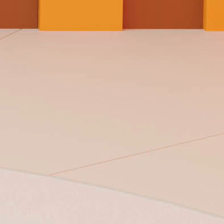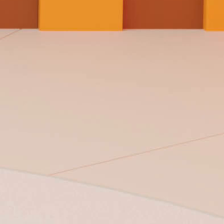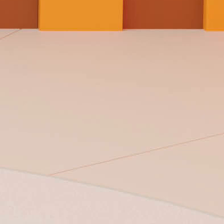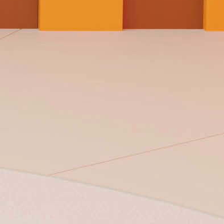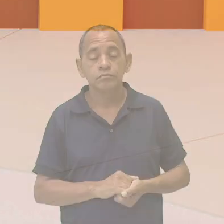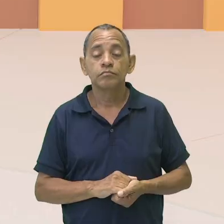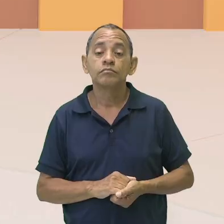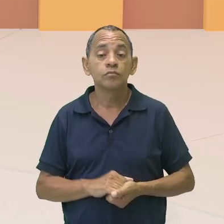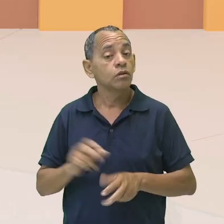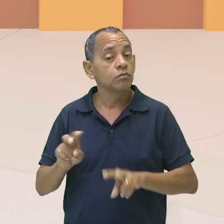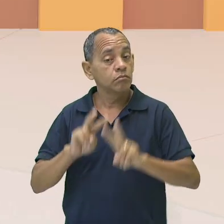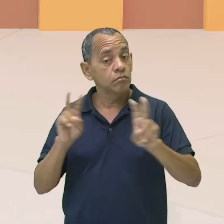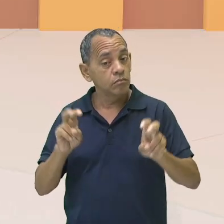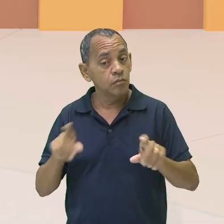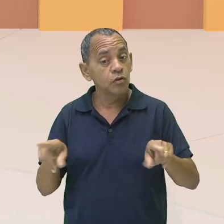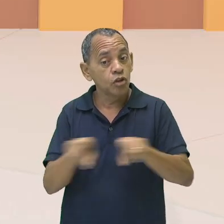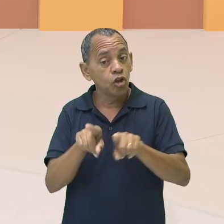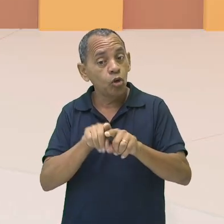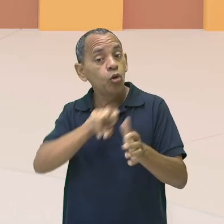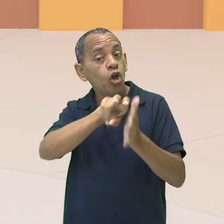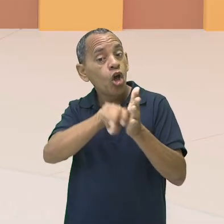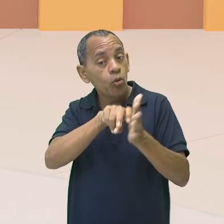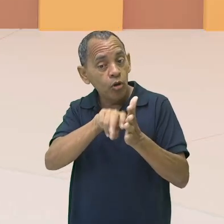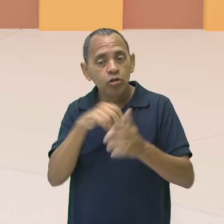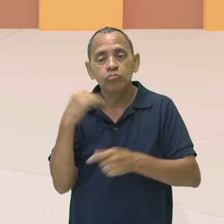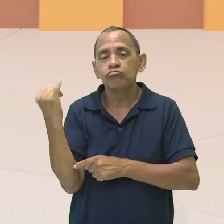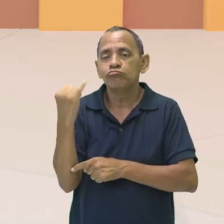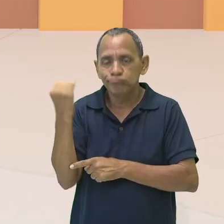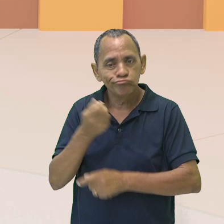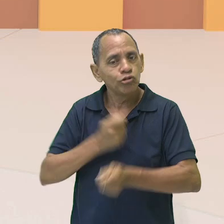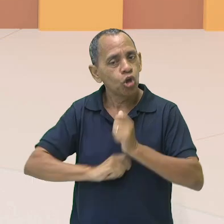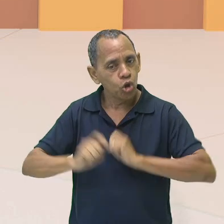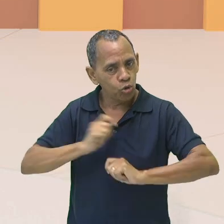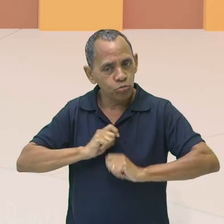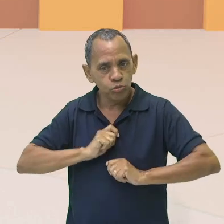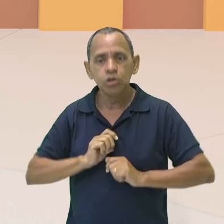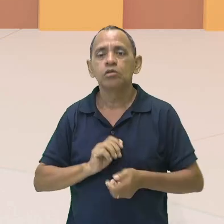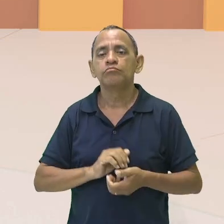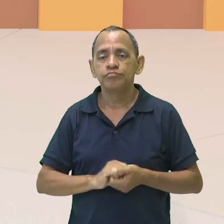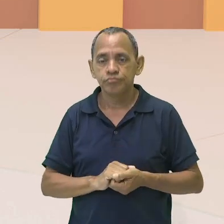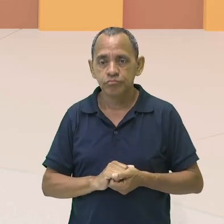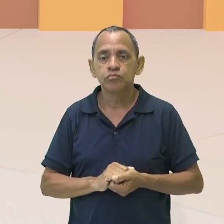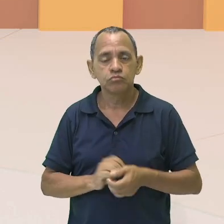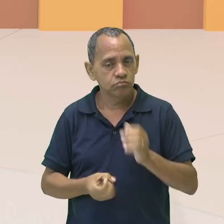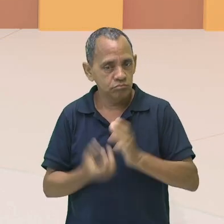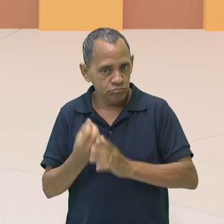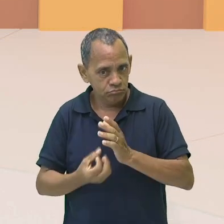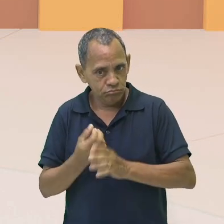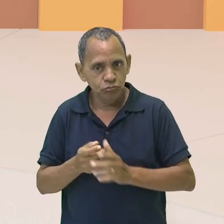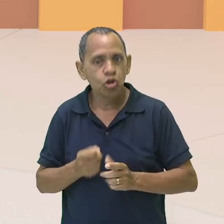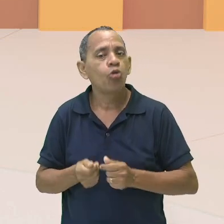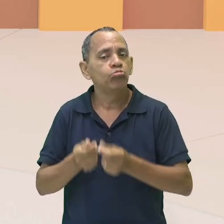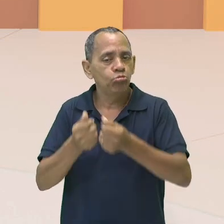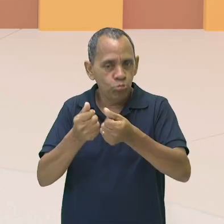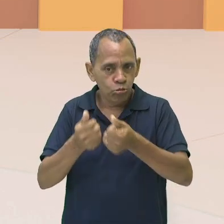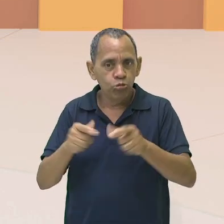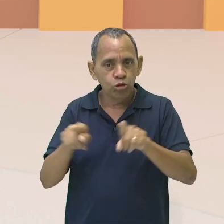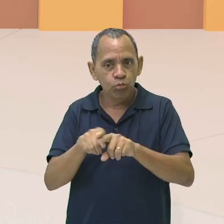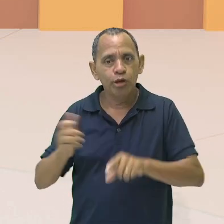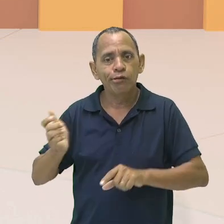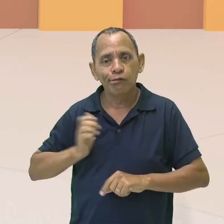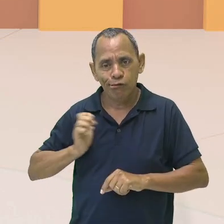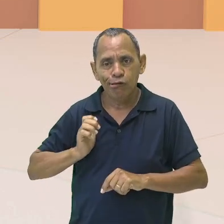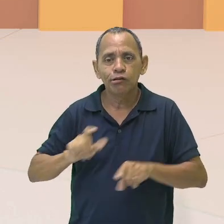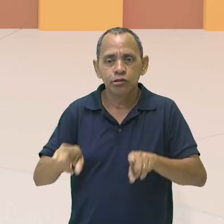A agropecuária, ela é importante para a economia como um todo, né? Ela gera muito lucro, gera muita riqueza. Então, a agropecuária é a